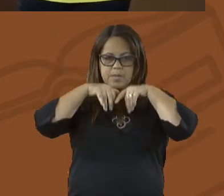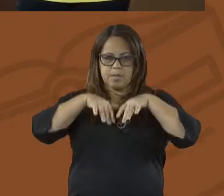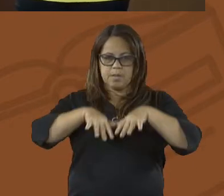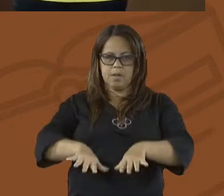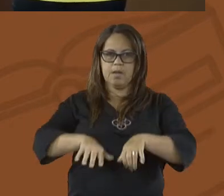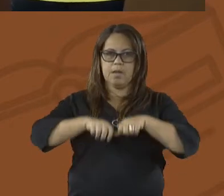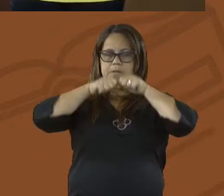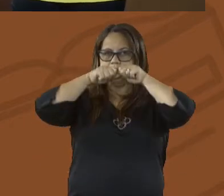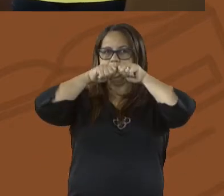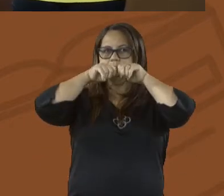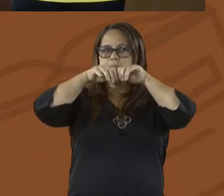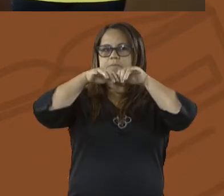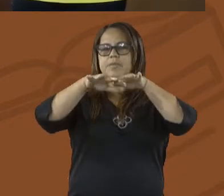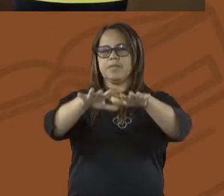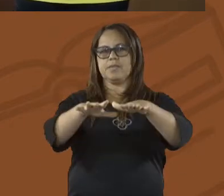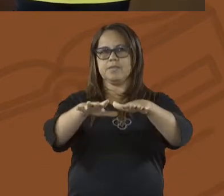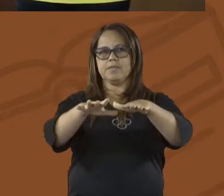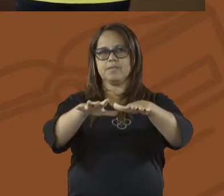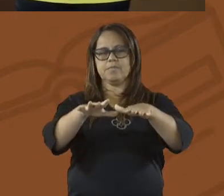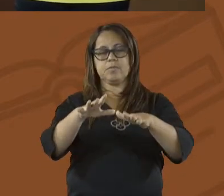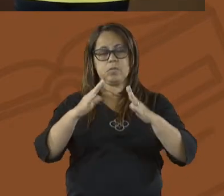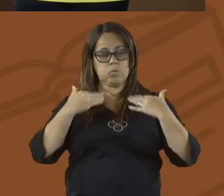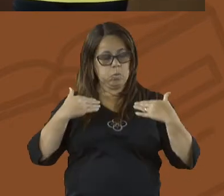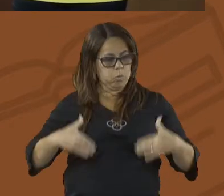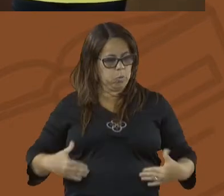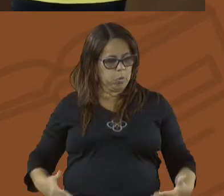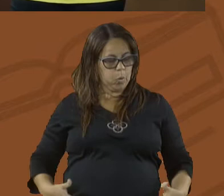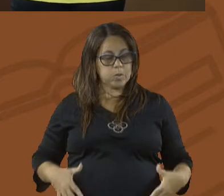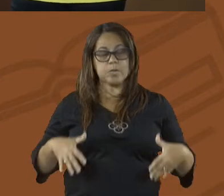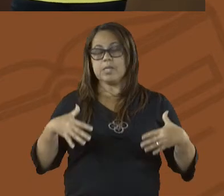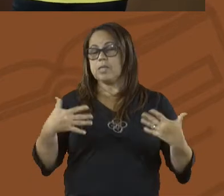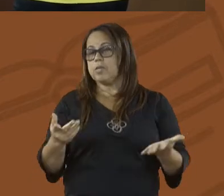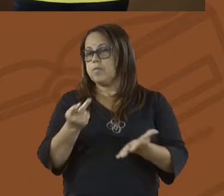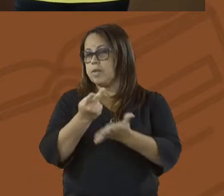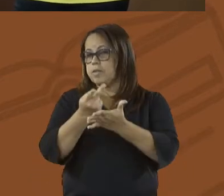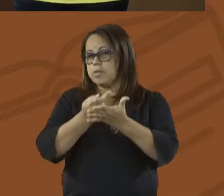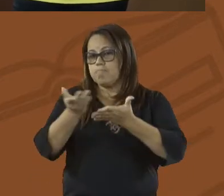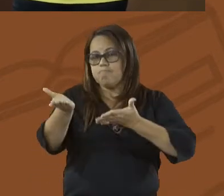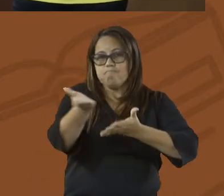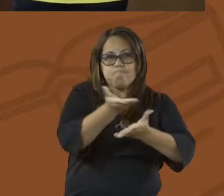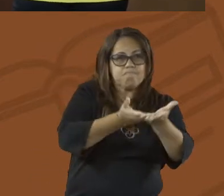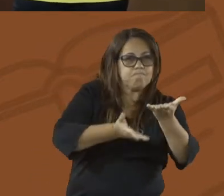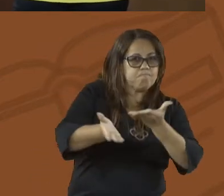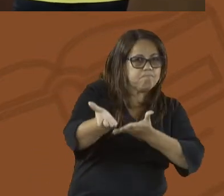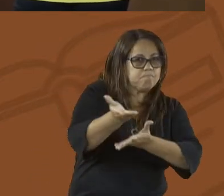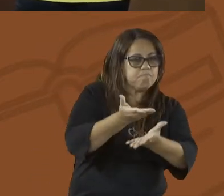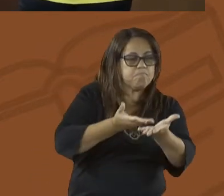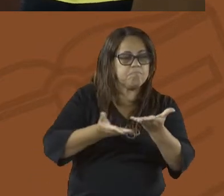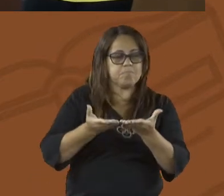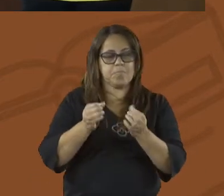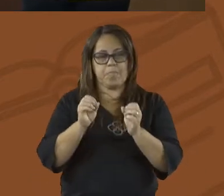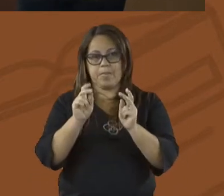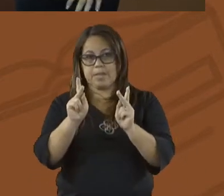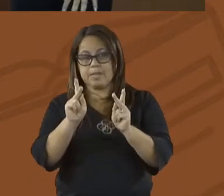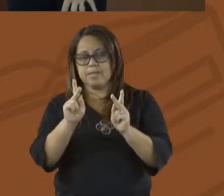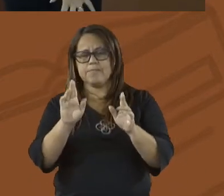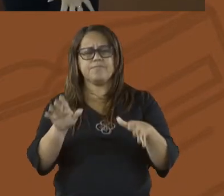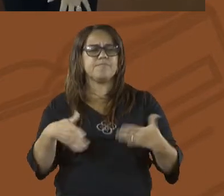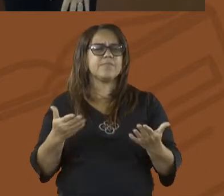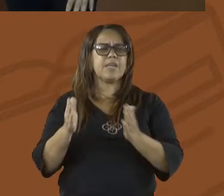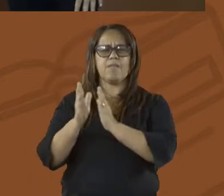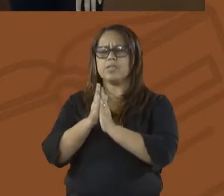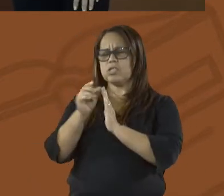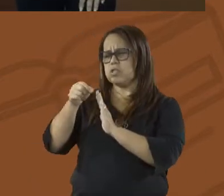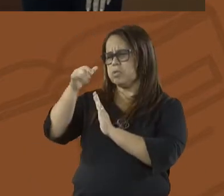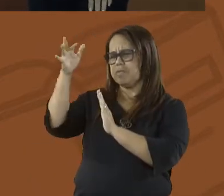gás carbônico e passar por todo o corpo. Então, é onde vai haver trocas de substâncias nos capilares. Aí, Chaminezinho